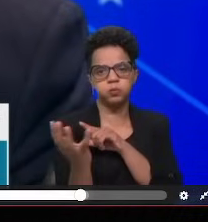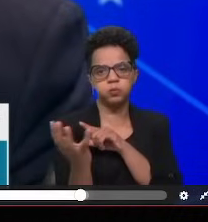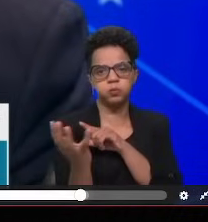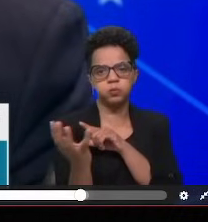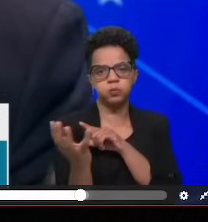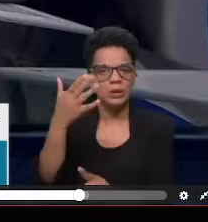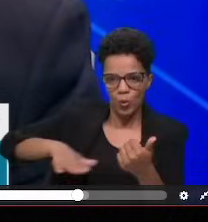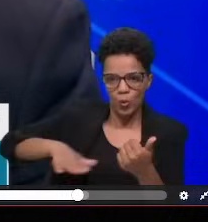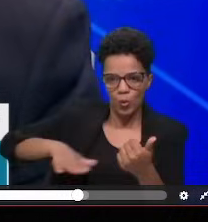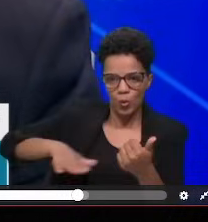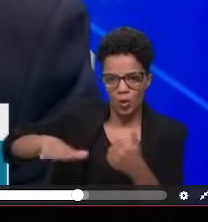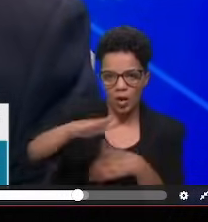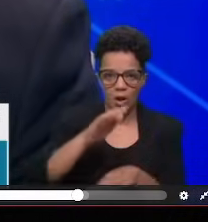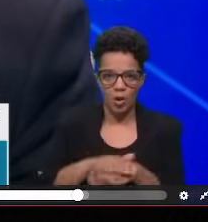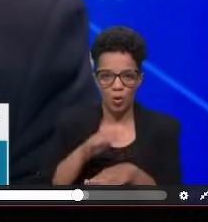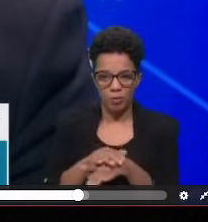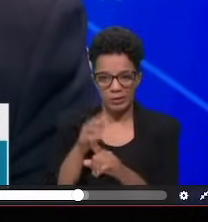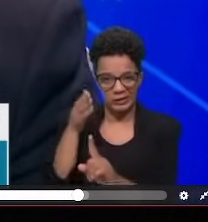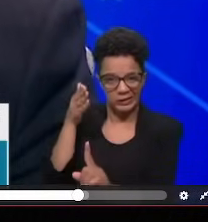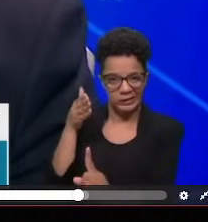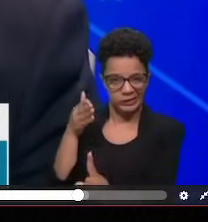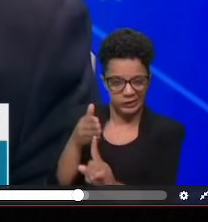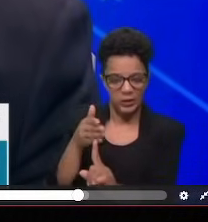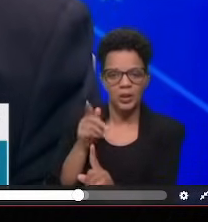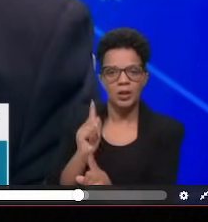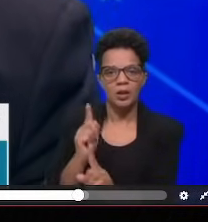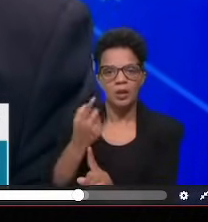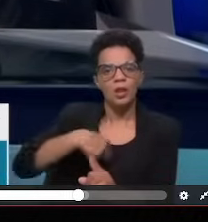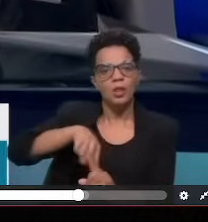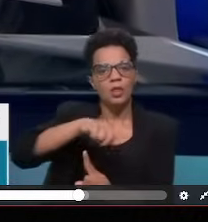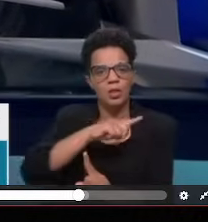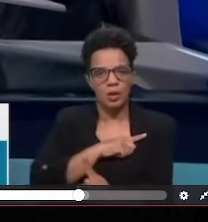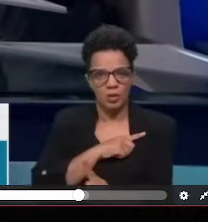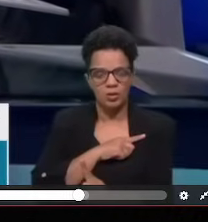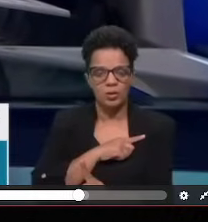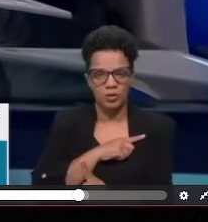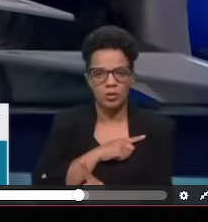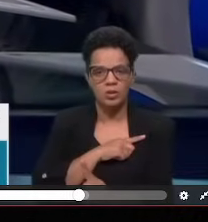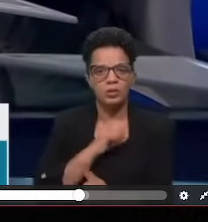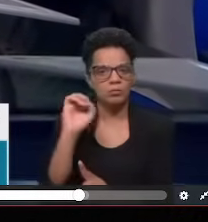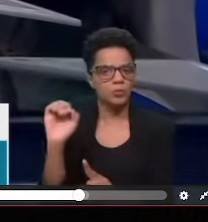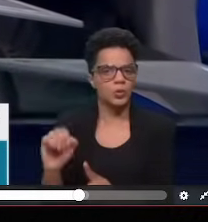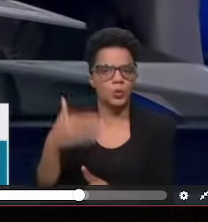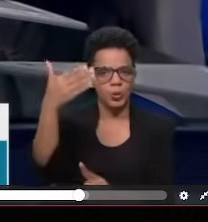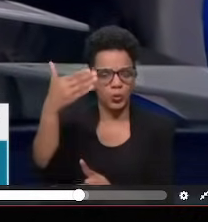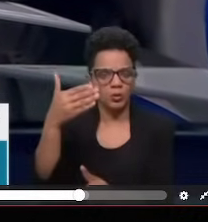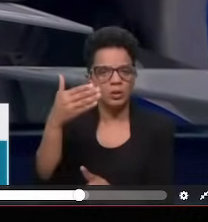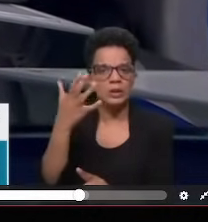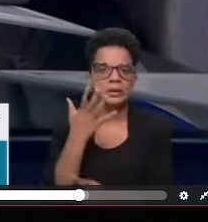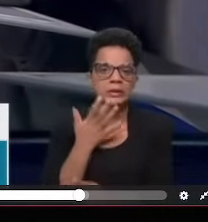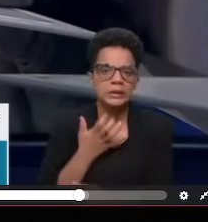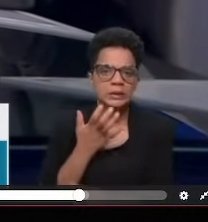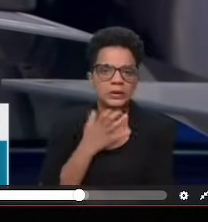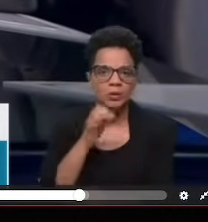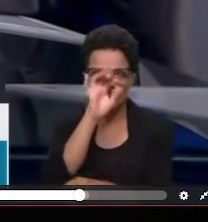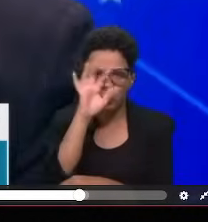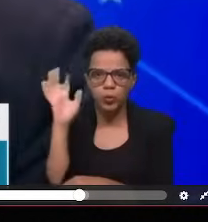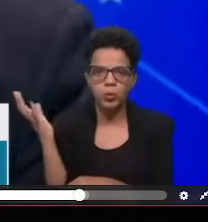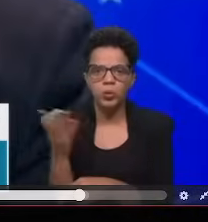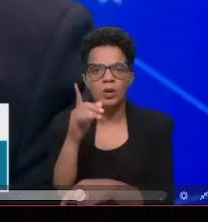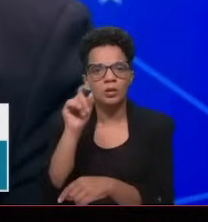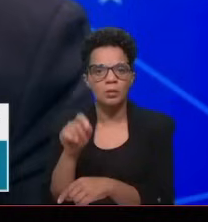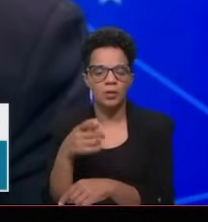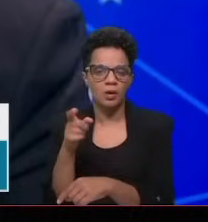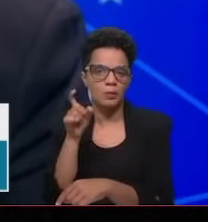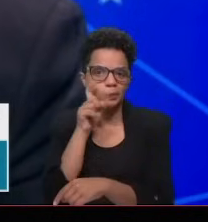o mundoo e definido somos completamente os primeiros a preservar o o ambiente e